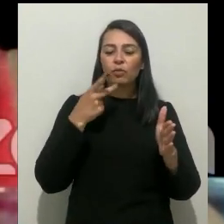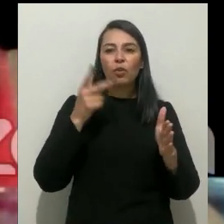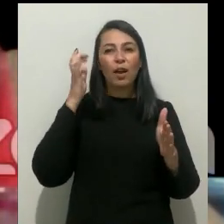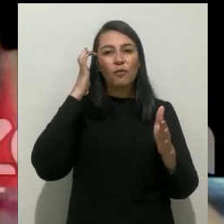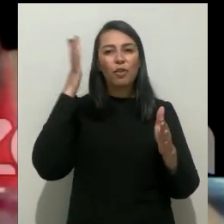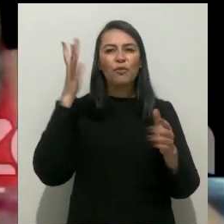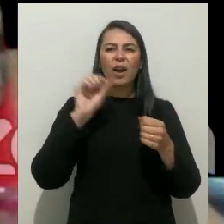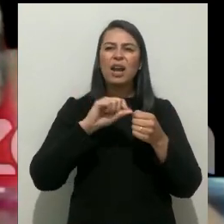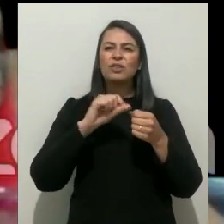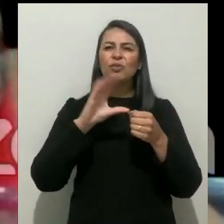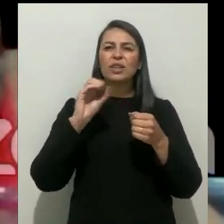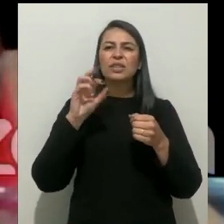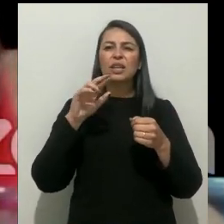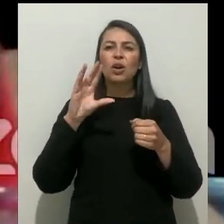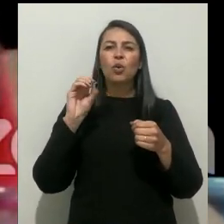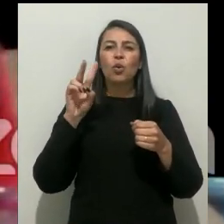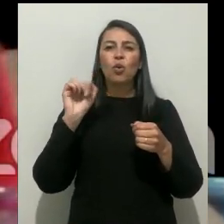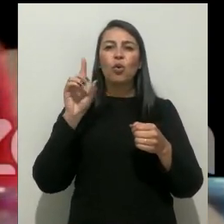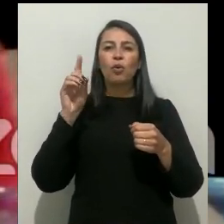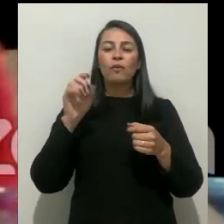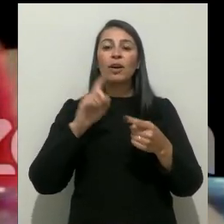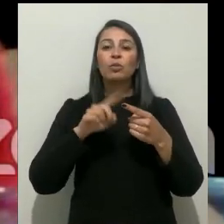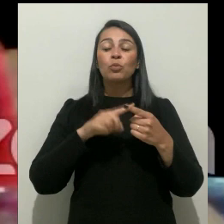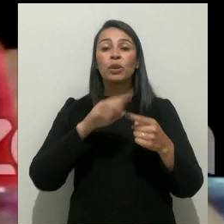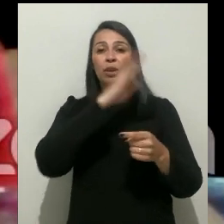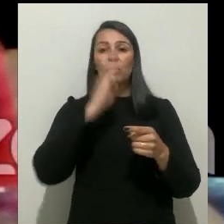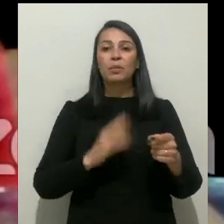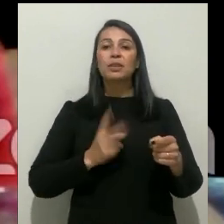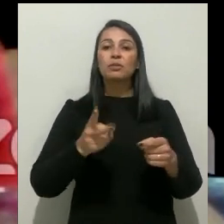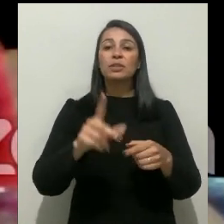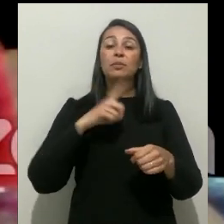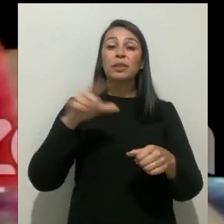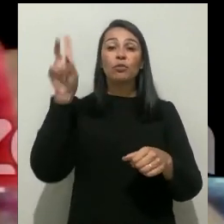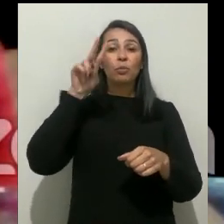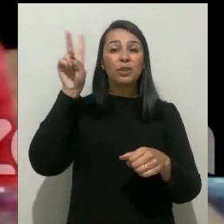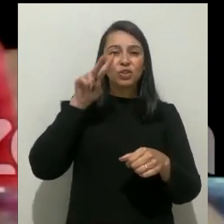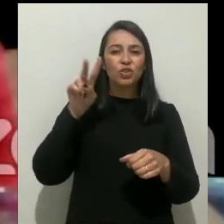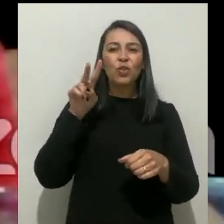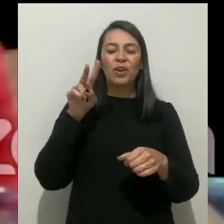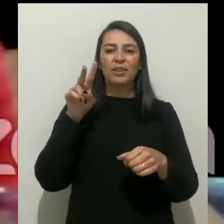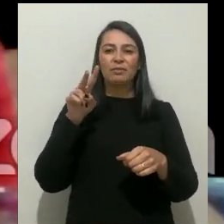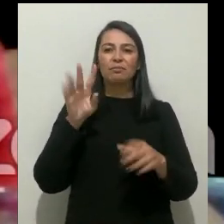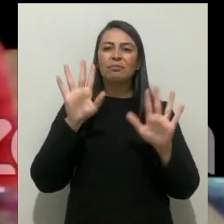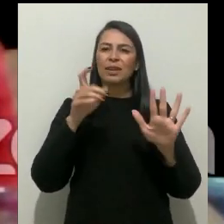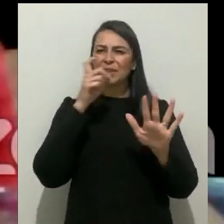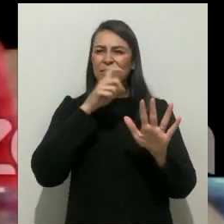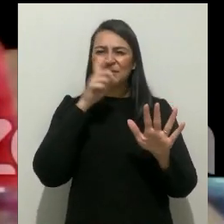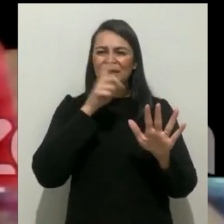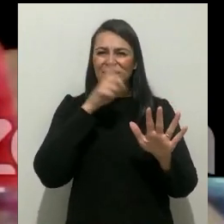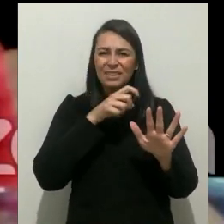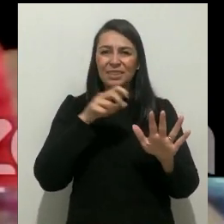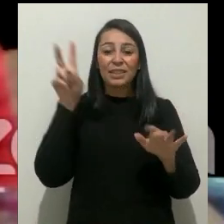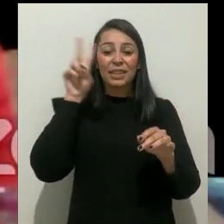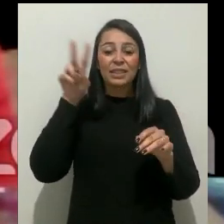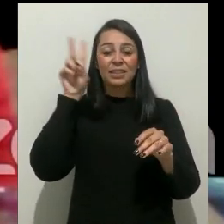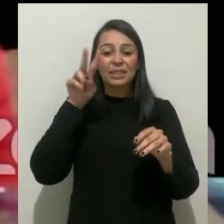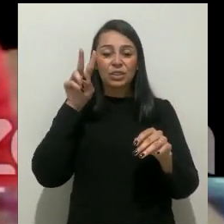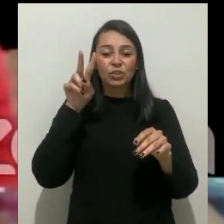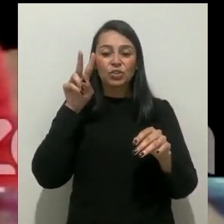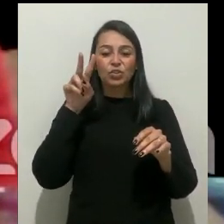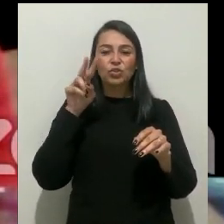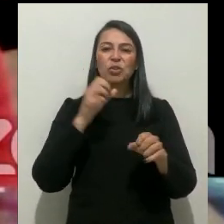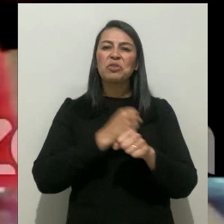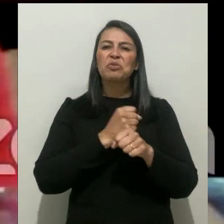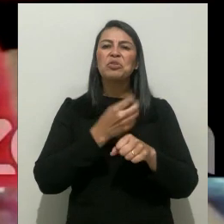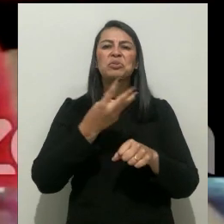muito fácil fazer o Corcovado, porque o Brasil sempre teve uma história muito forte com o concreto armado. Mentira isso. Essa história forte começou nos